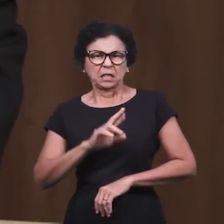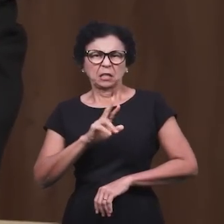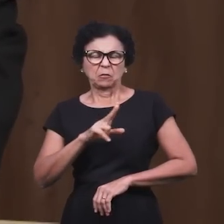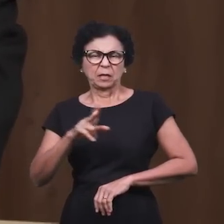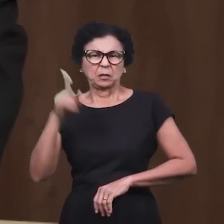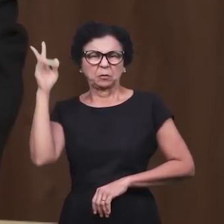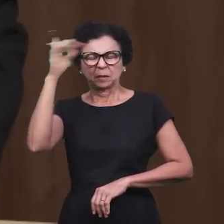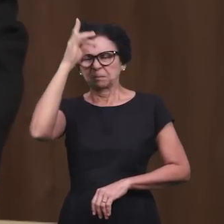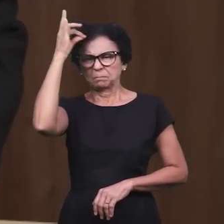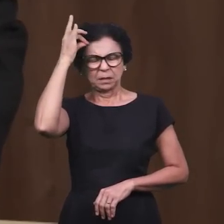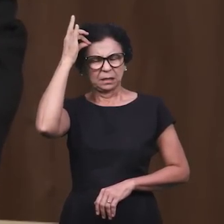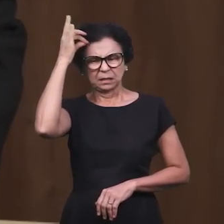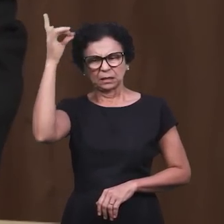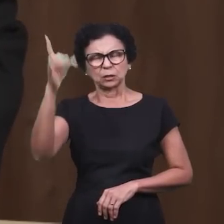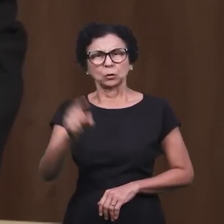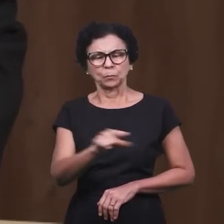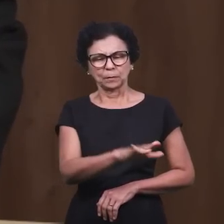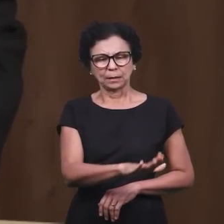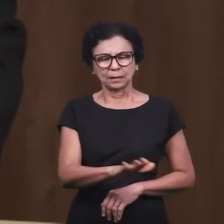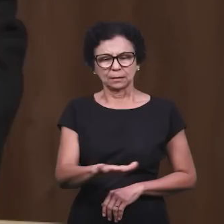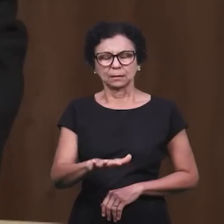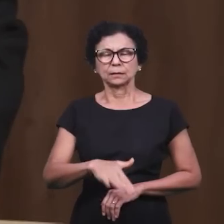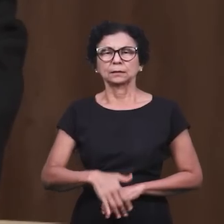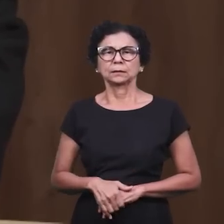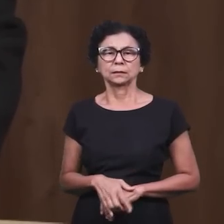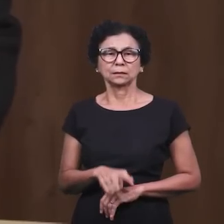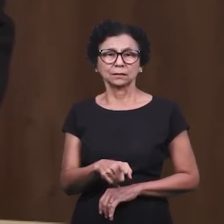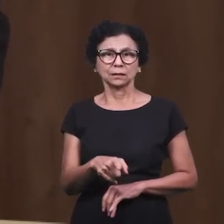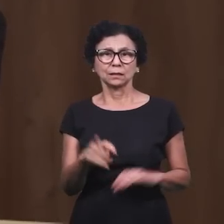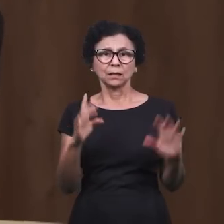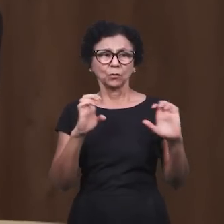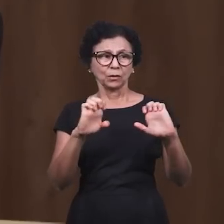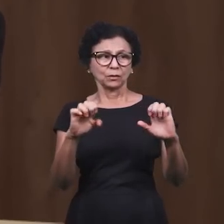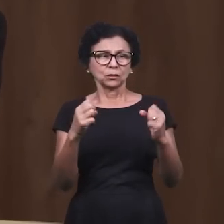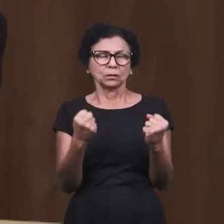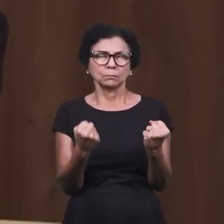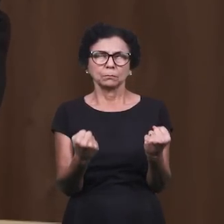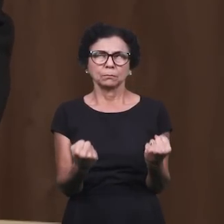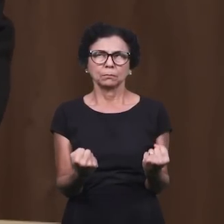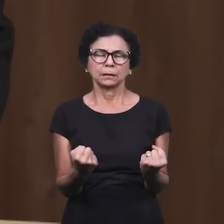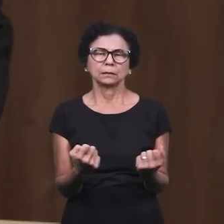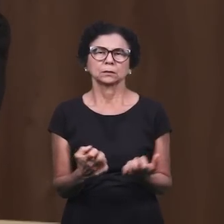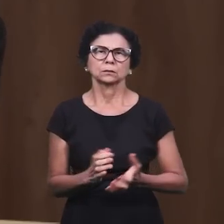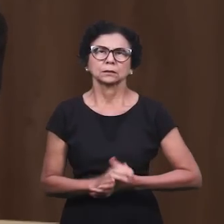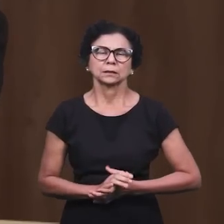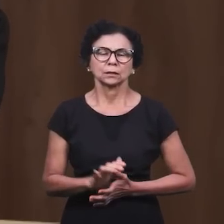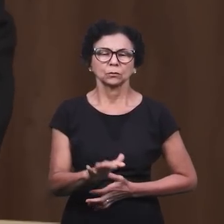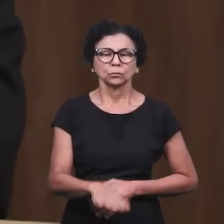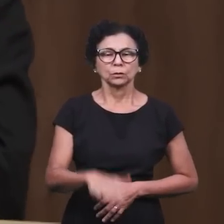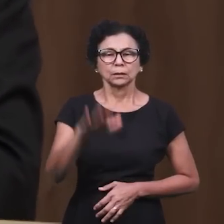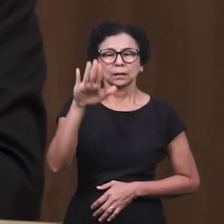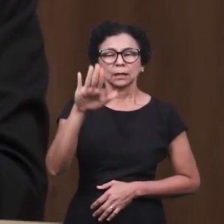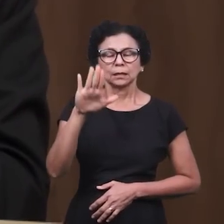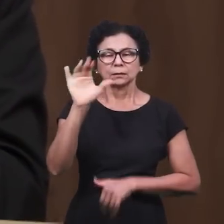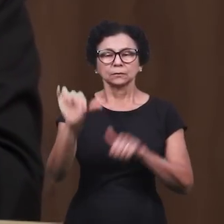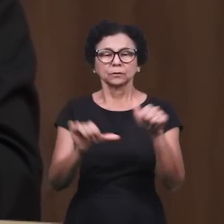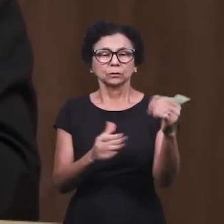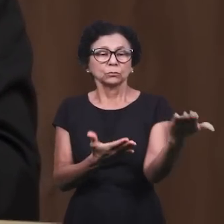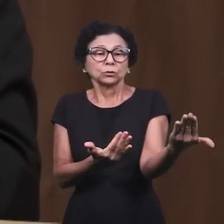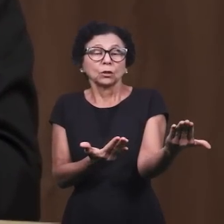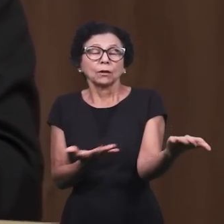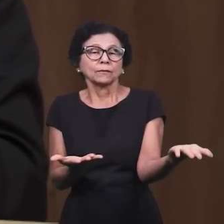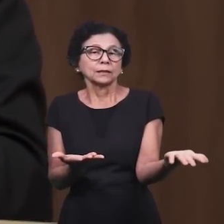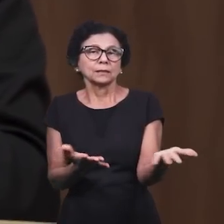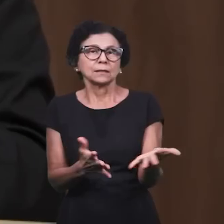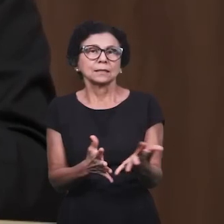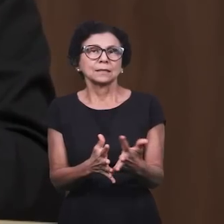Essa Exatamente. criança, o evangelho vai ser um peso. Esses são crianças quando viram jovens. E o outro extremo, que